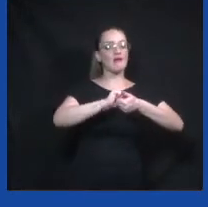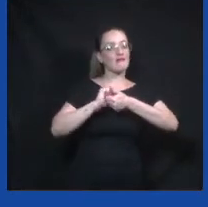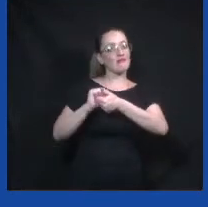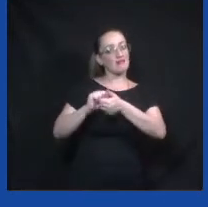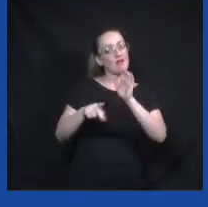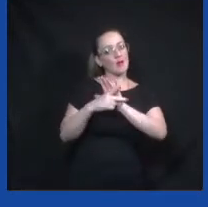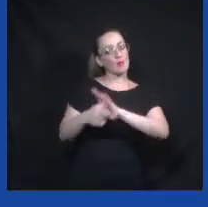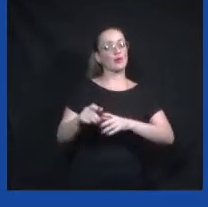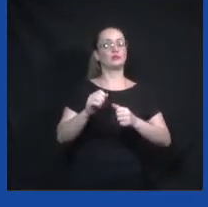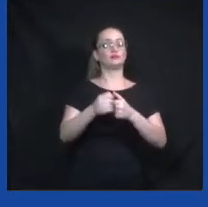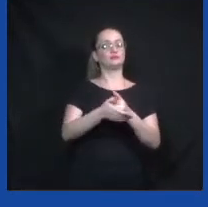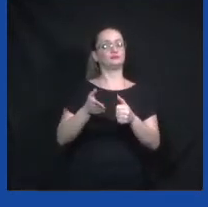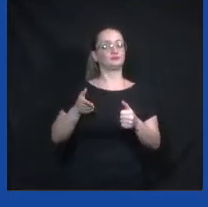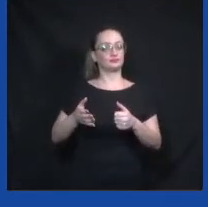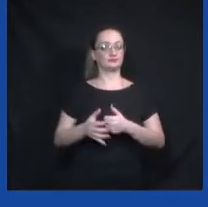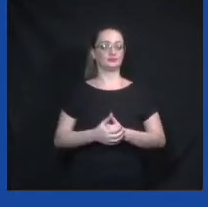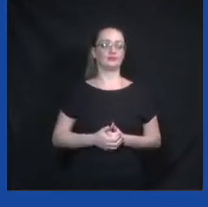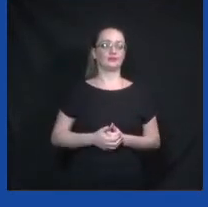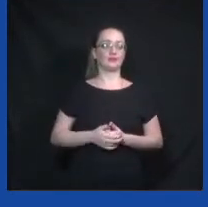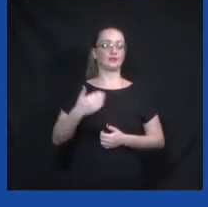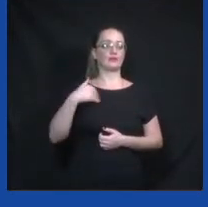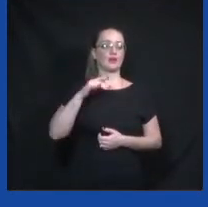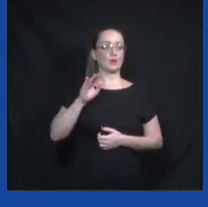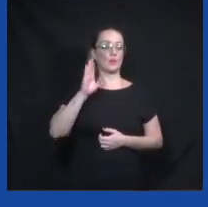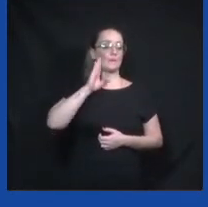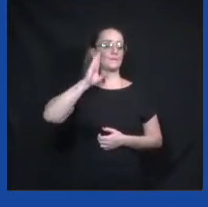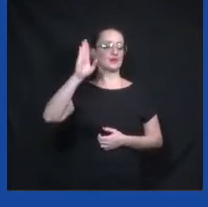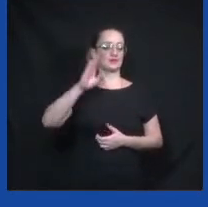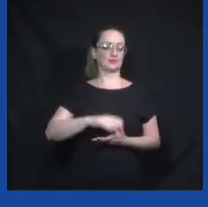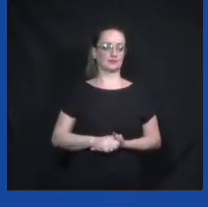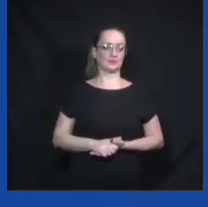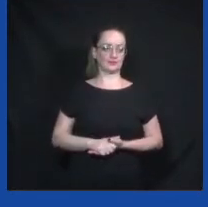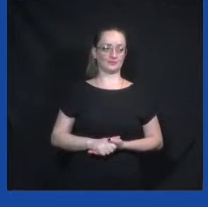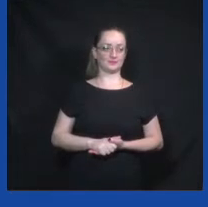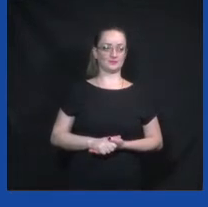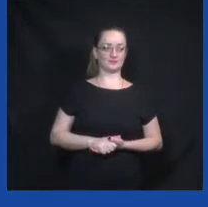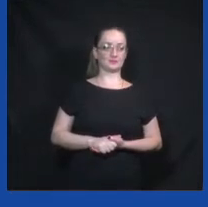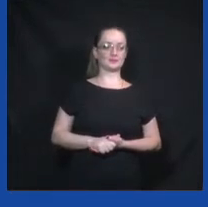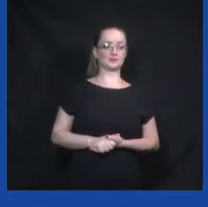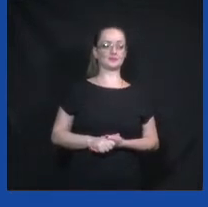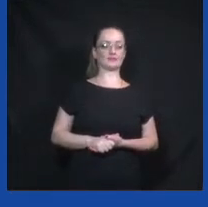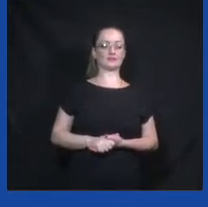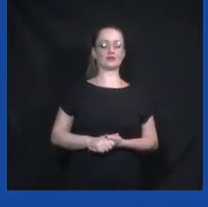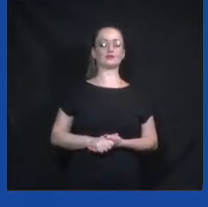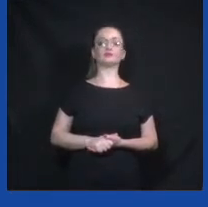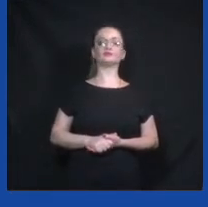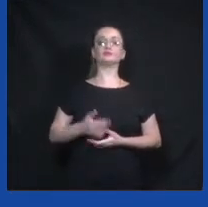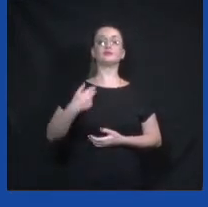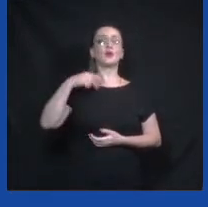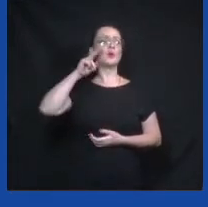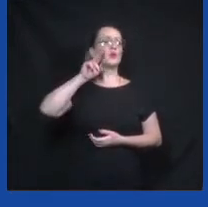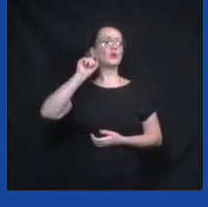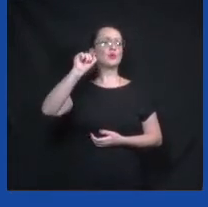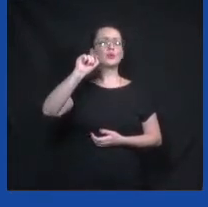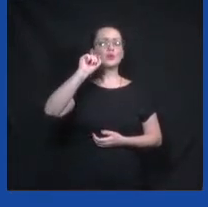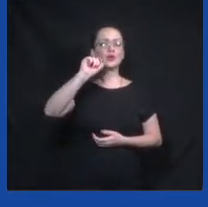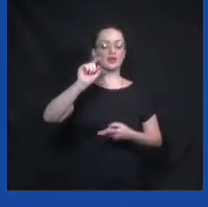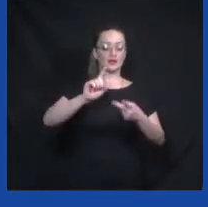democracia. Quantificar foi essencial, mas qualificar é basilar. E aí eu lembro de um segundo